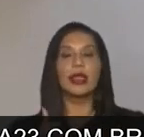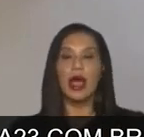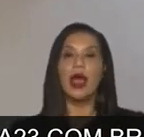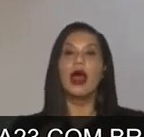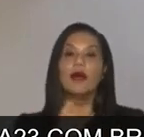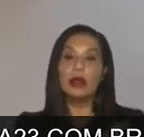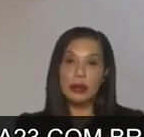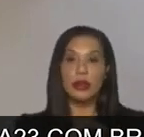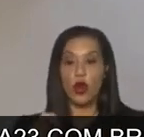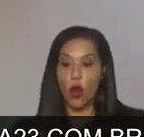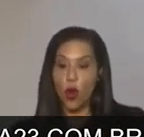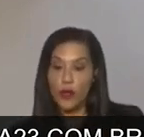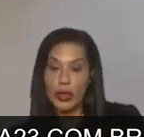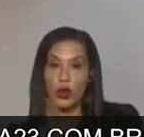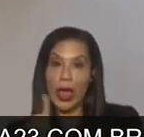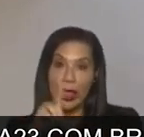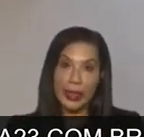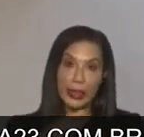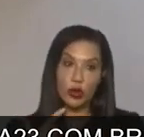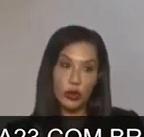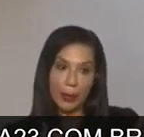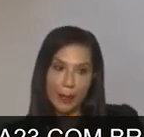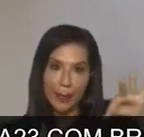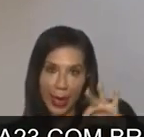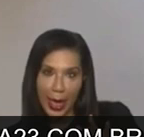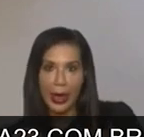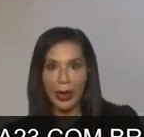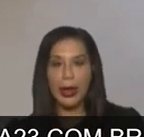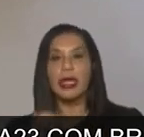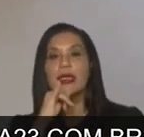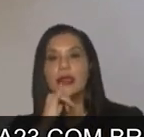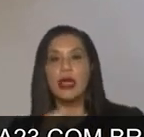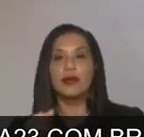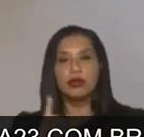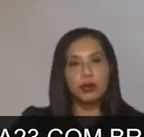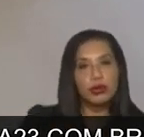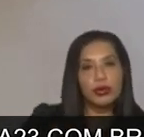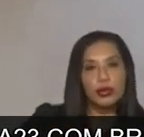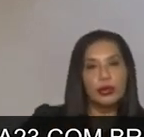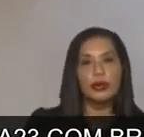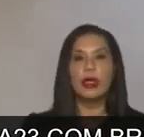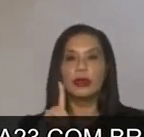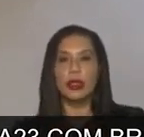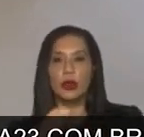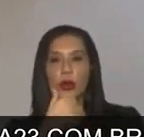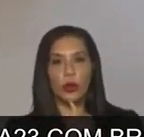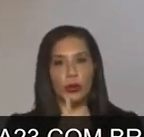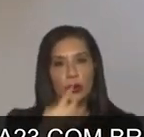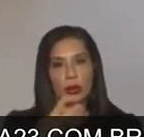partir do vírus da dengue 2, atenuado, ao qual se inseriram componentes da dengue 1, 3 e